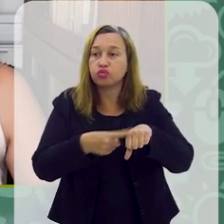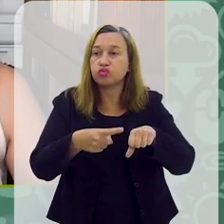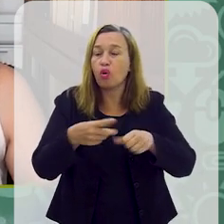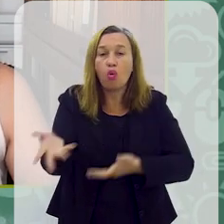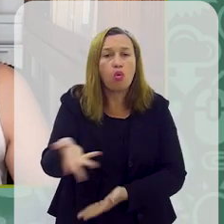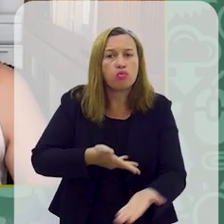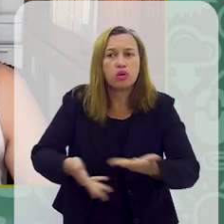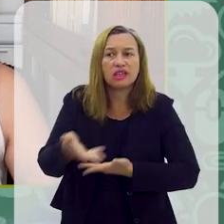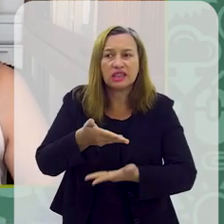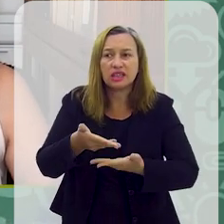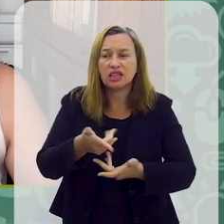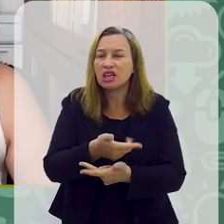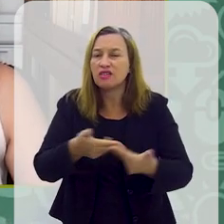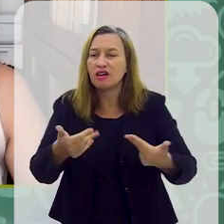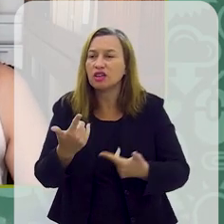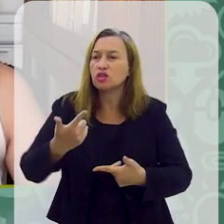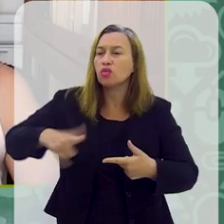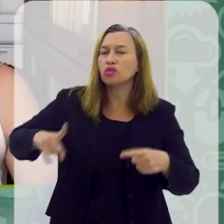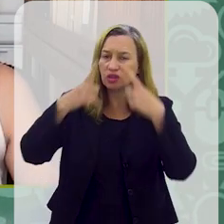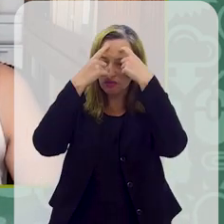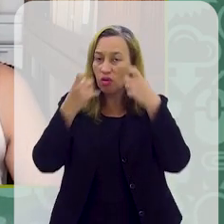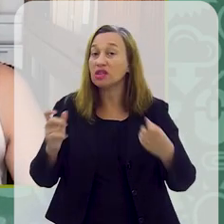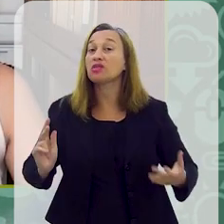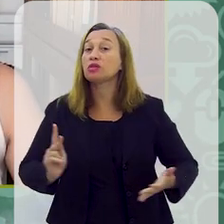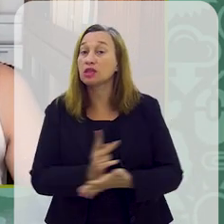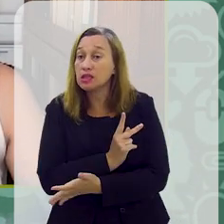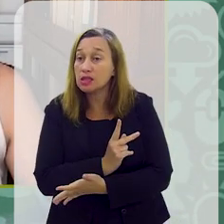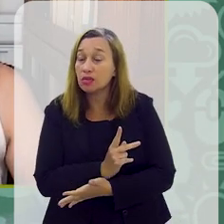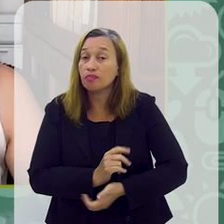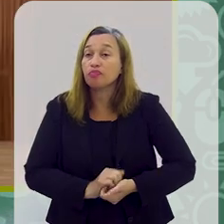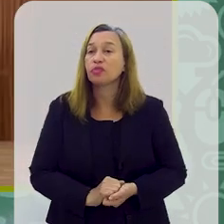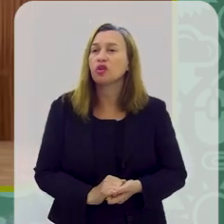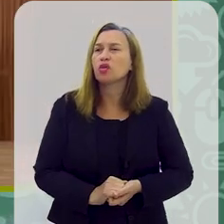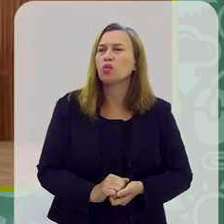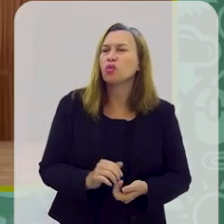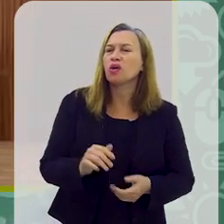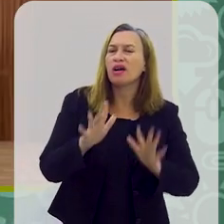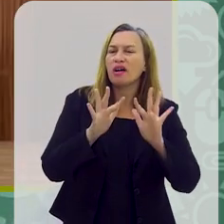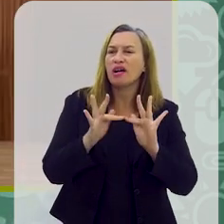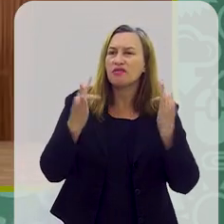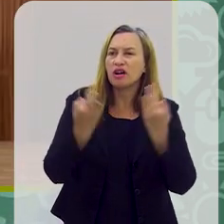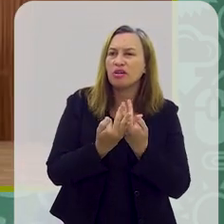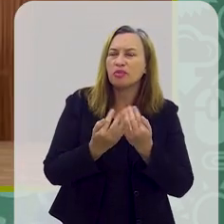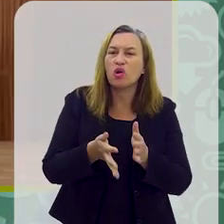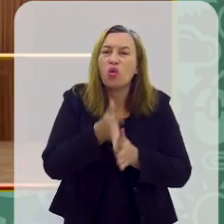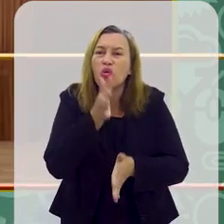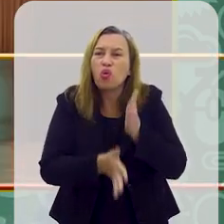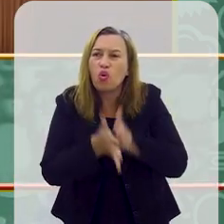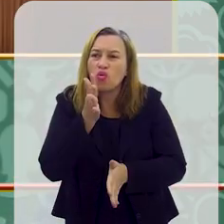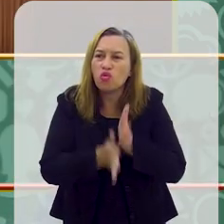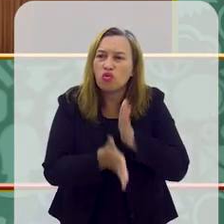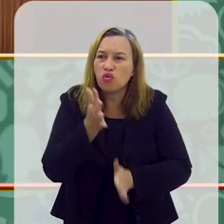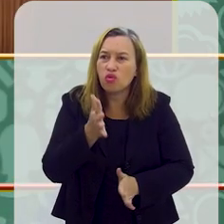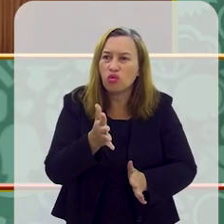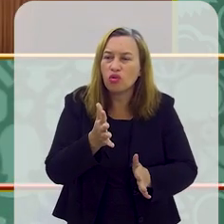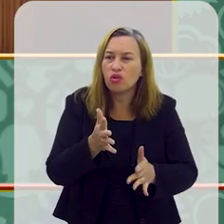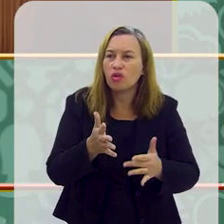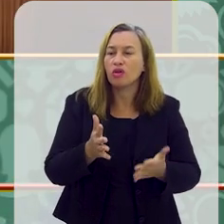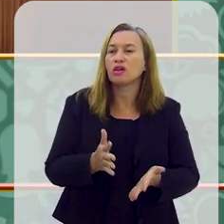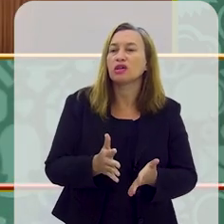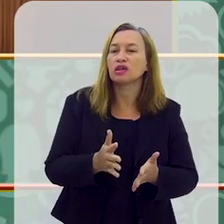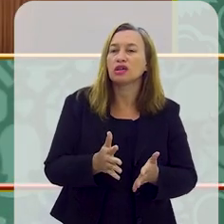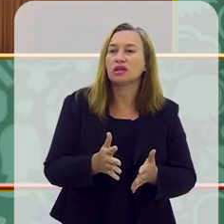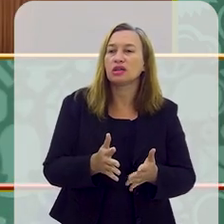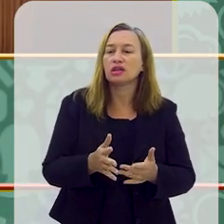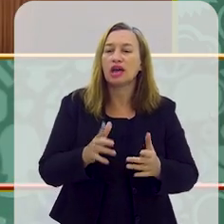compartilhadas de uma maneira não consentida e muitas outras violências que têm acontecido. Os pais confundem a habilidade das crianças de lidar